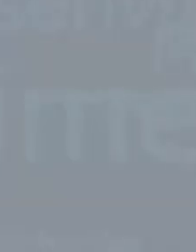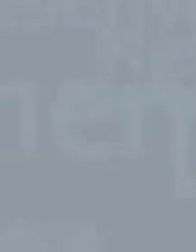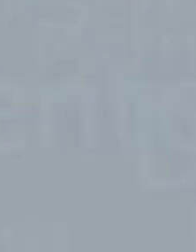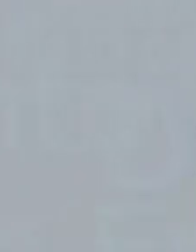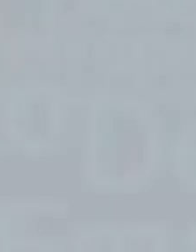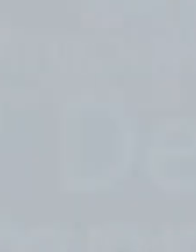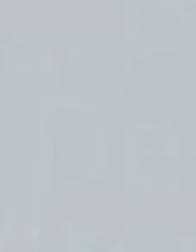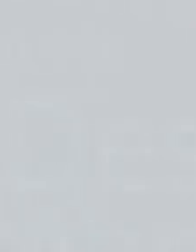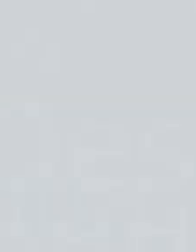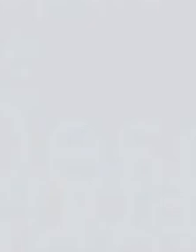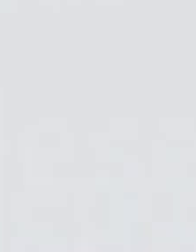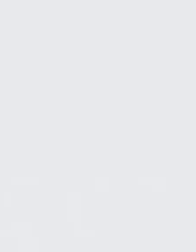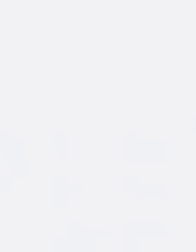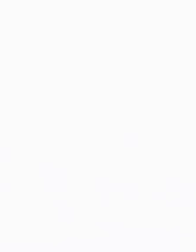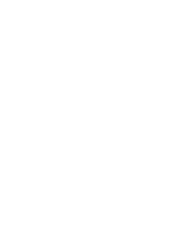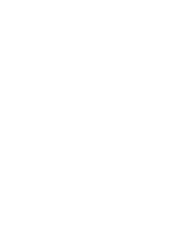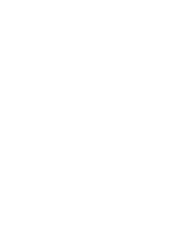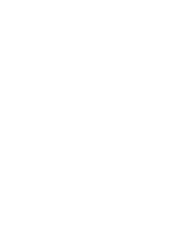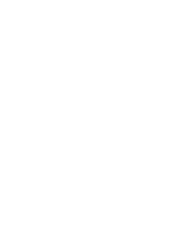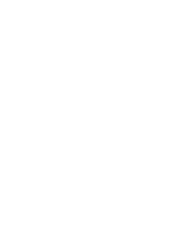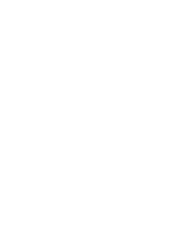E aí